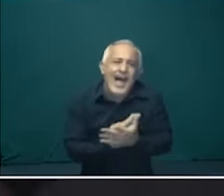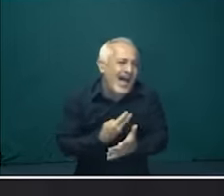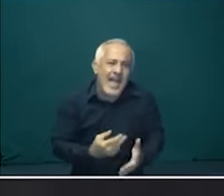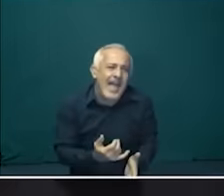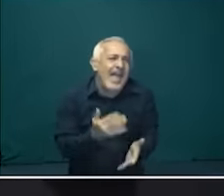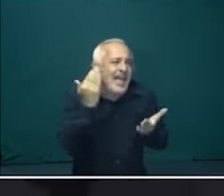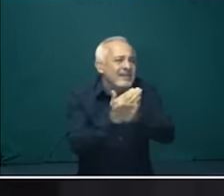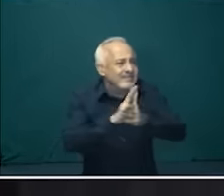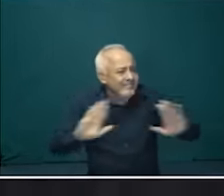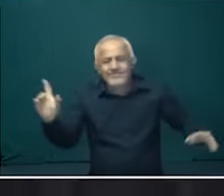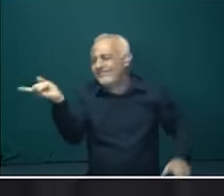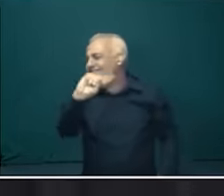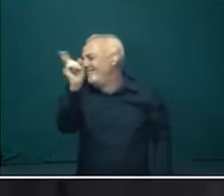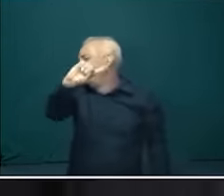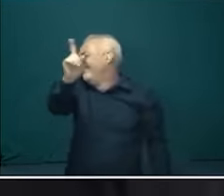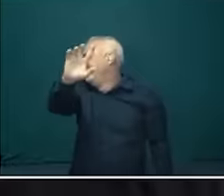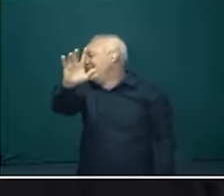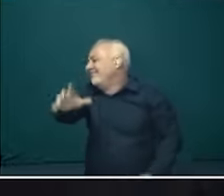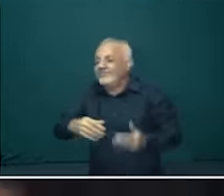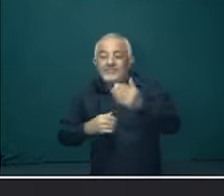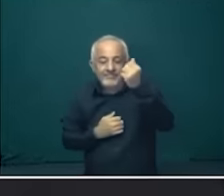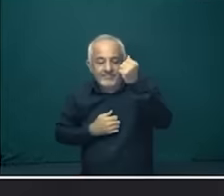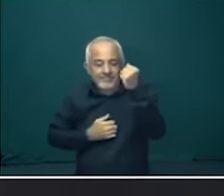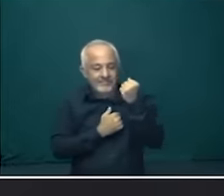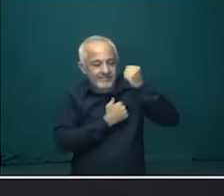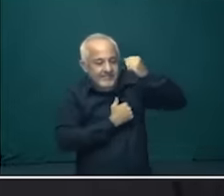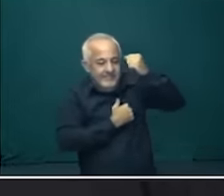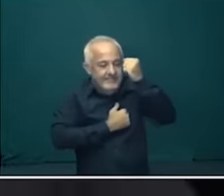terminando, não.